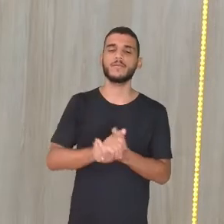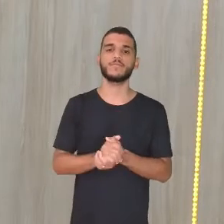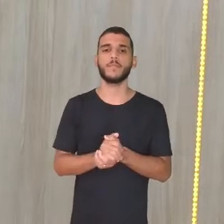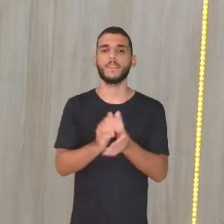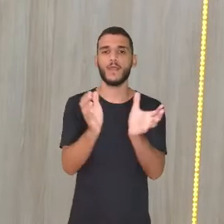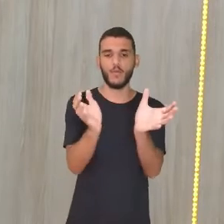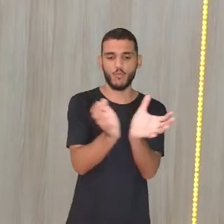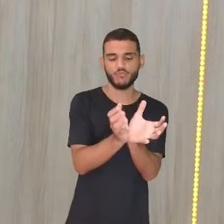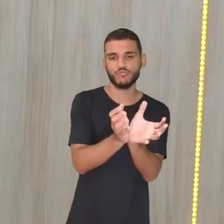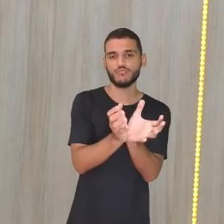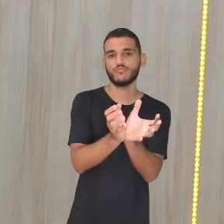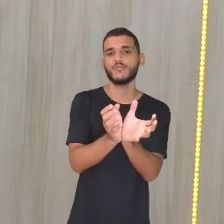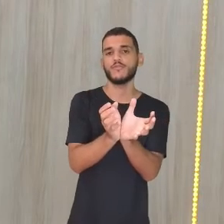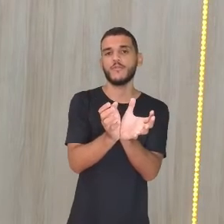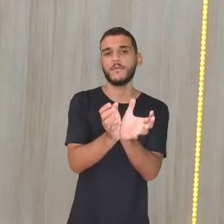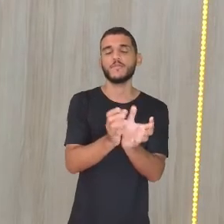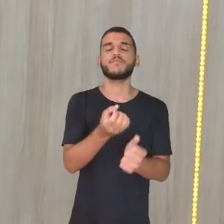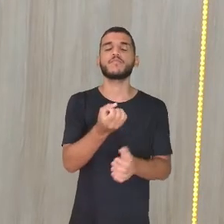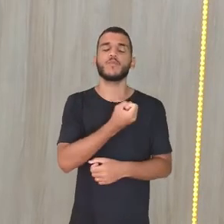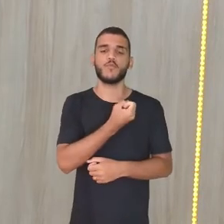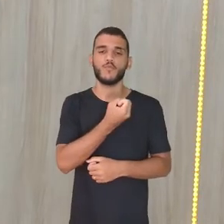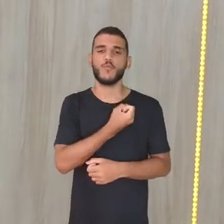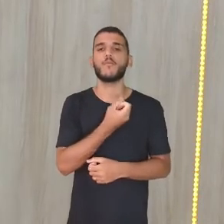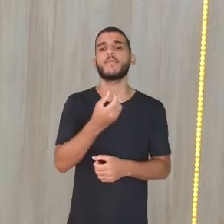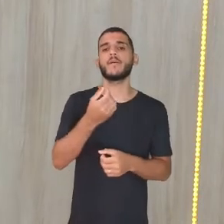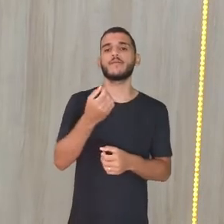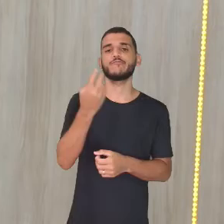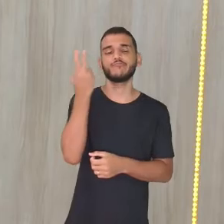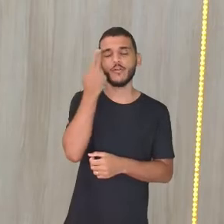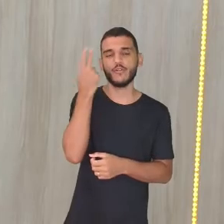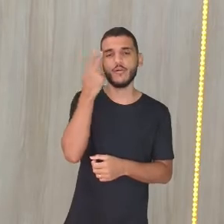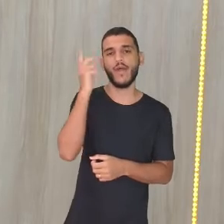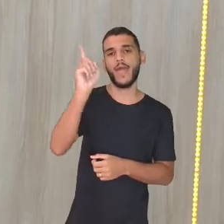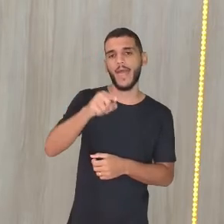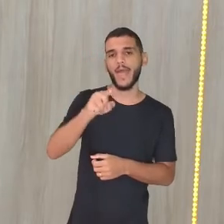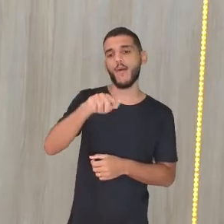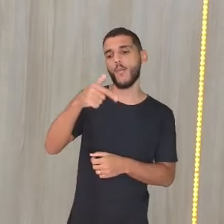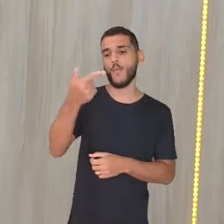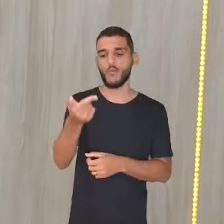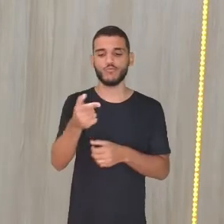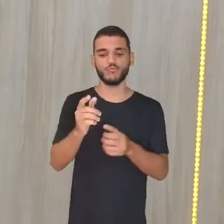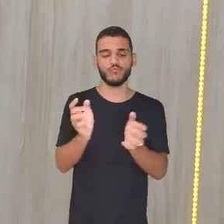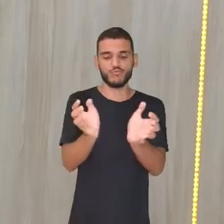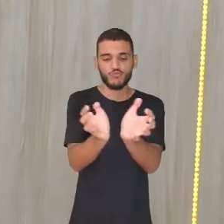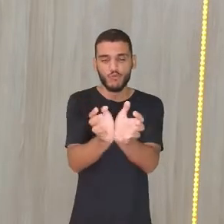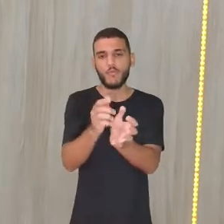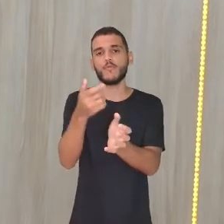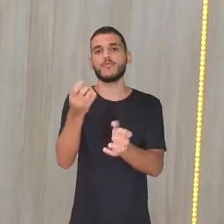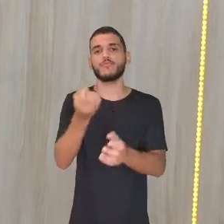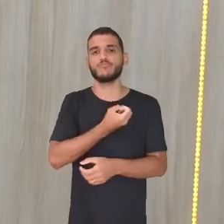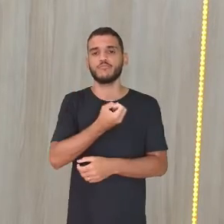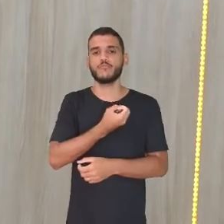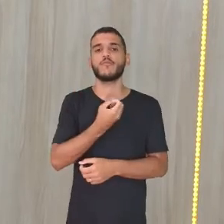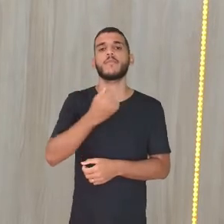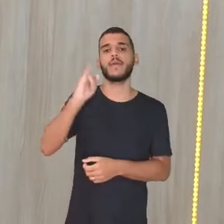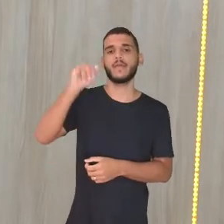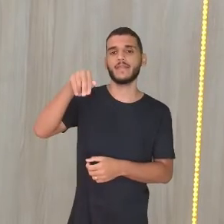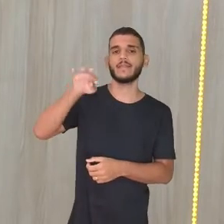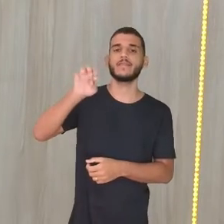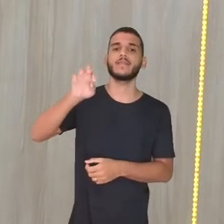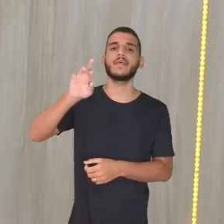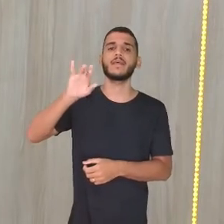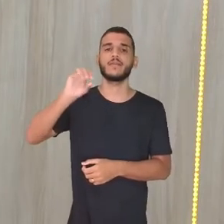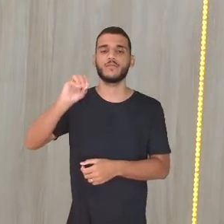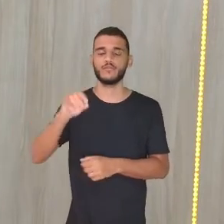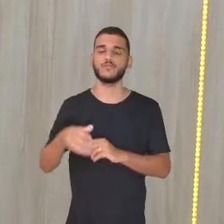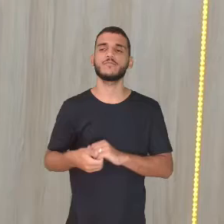números naturais, ele é um subconjunto do conjunto dos números inteiros, beleza? Então, fechou aqui, ó,